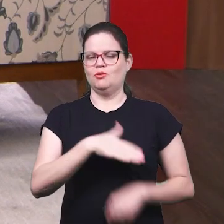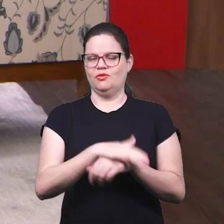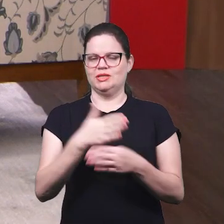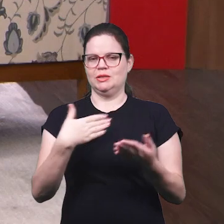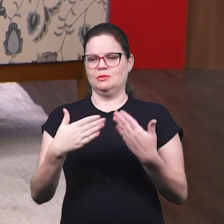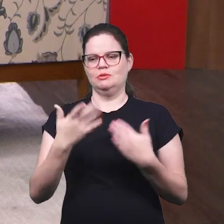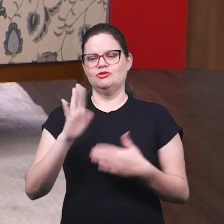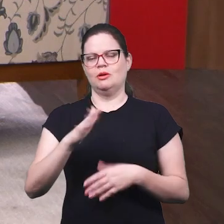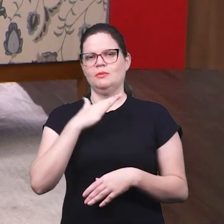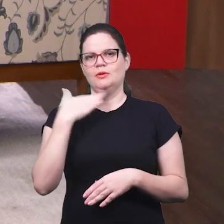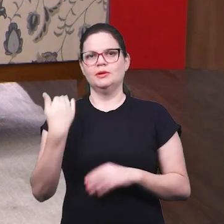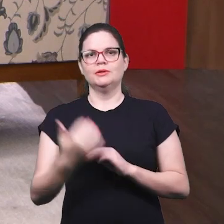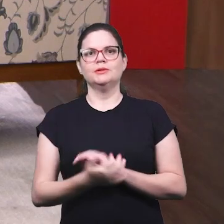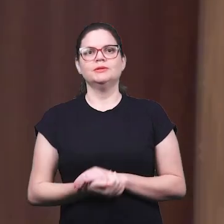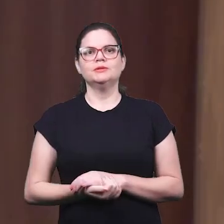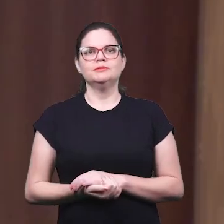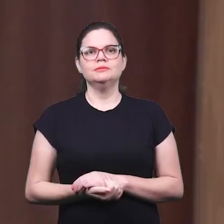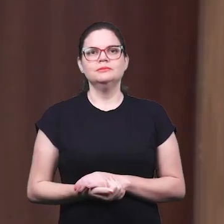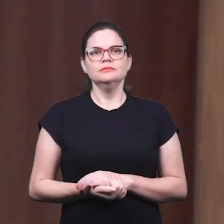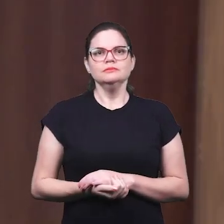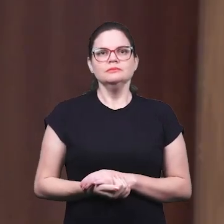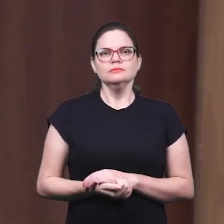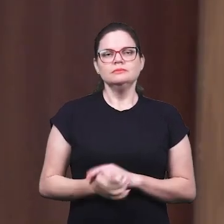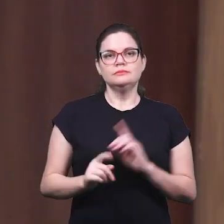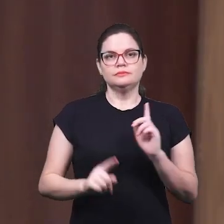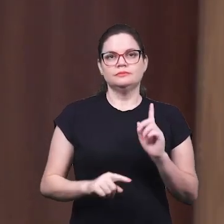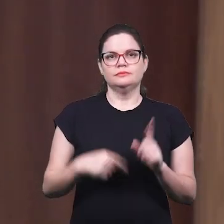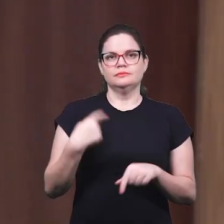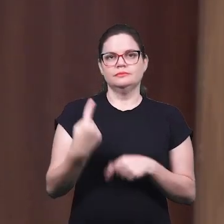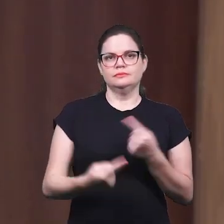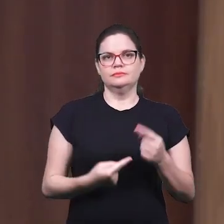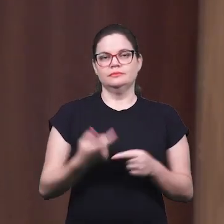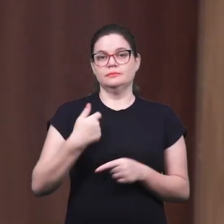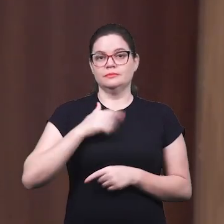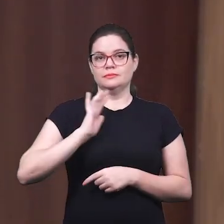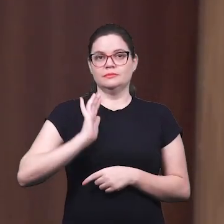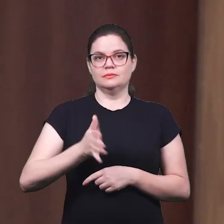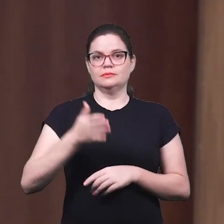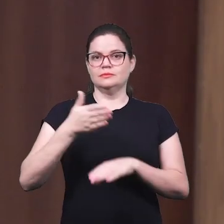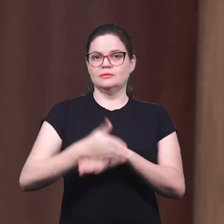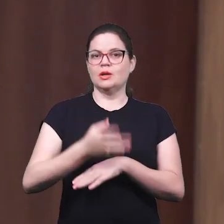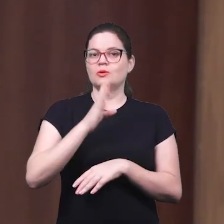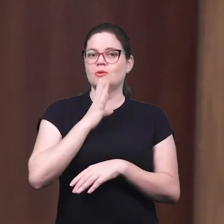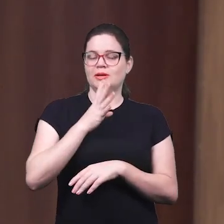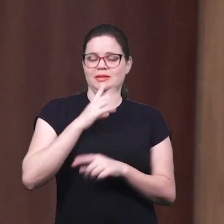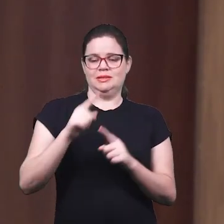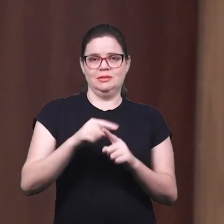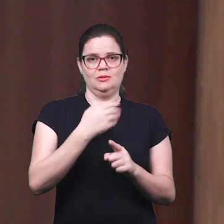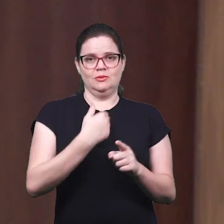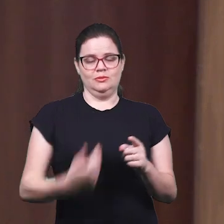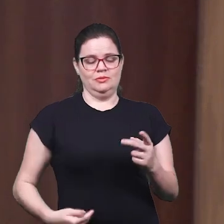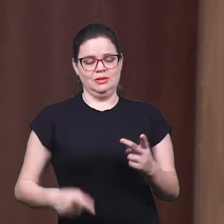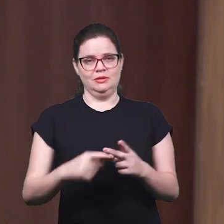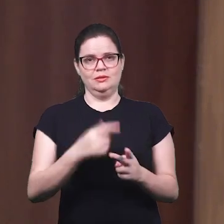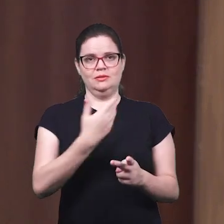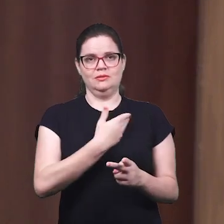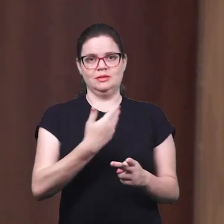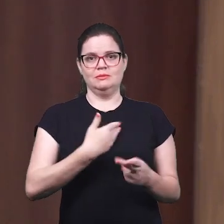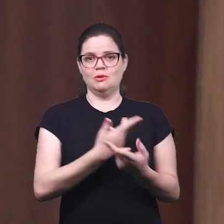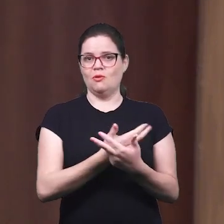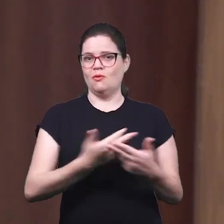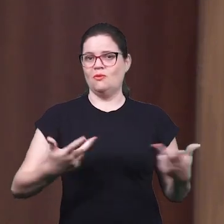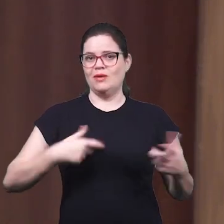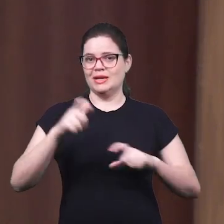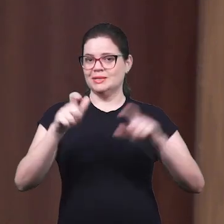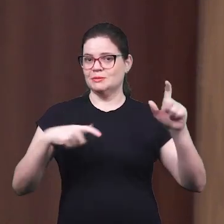Abalri. Resultado. Pouco tempo, eu já estava no palácio, já conheci o governador, fiz amizade com várias